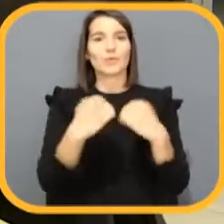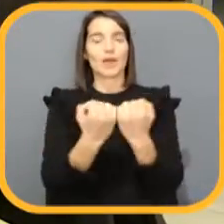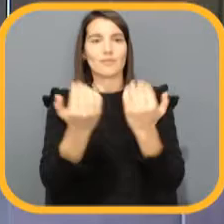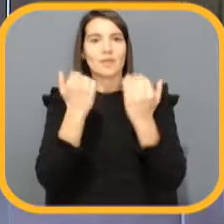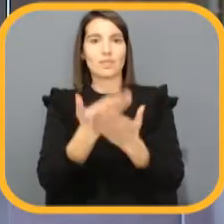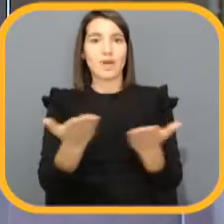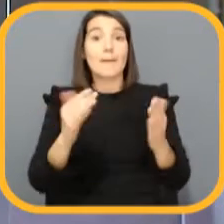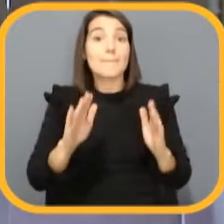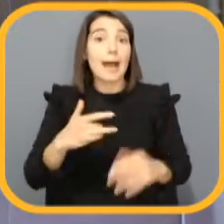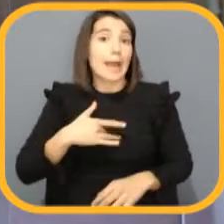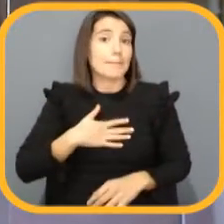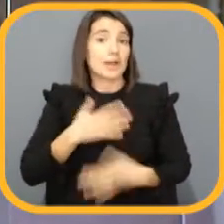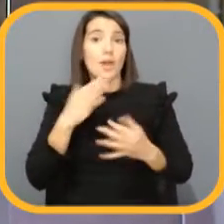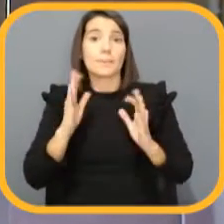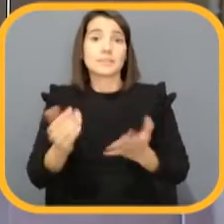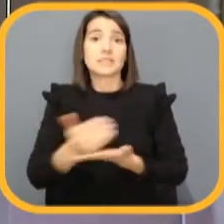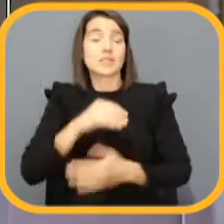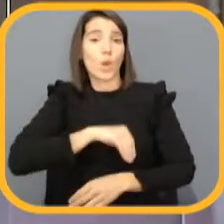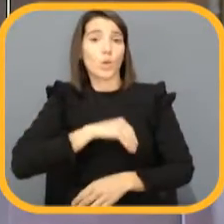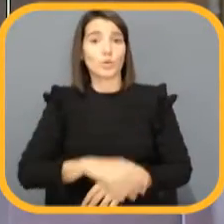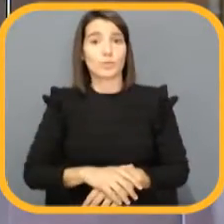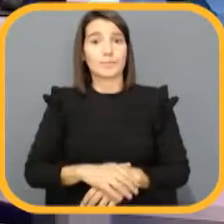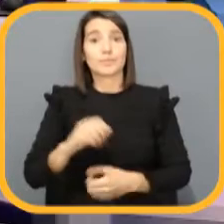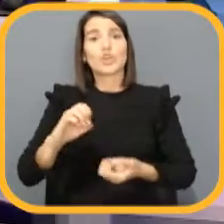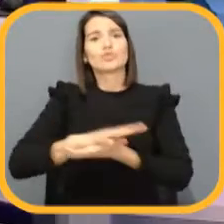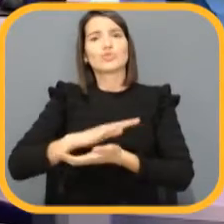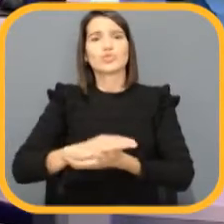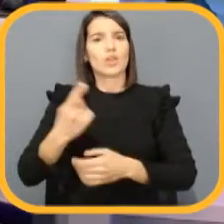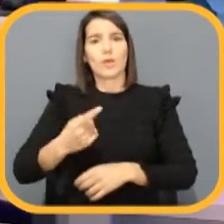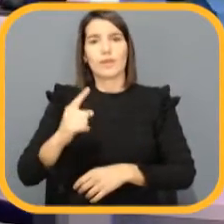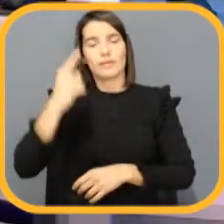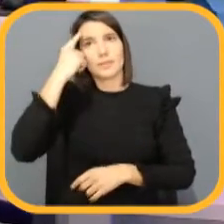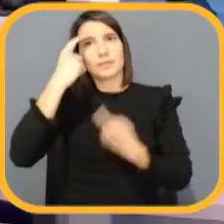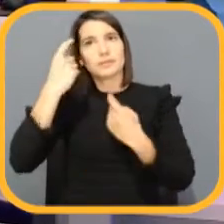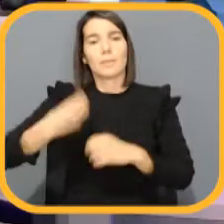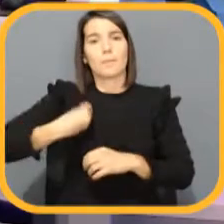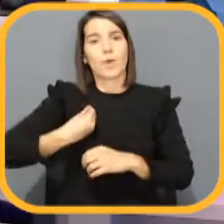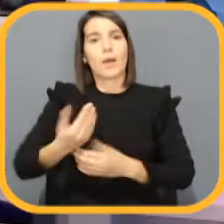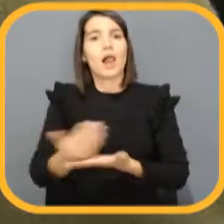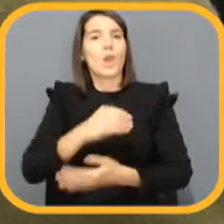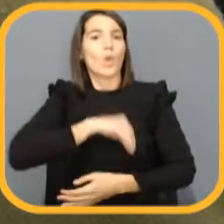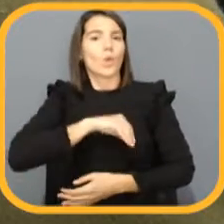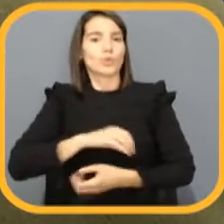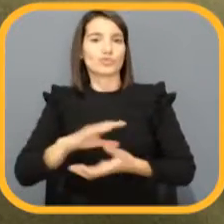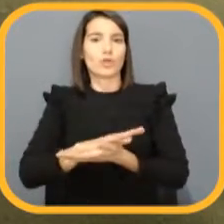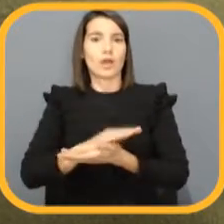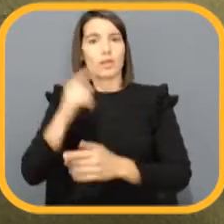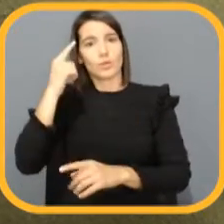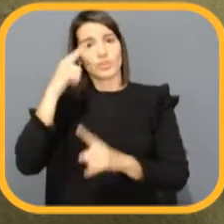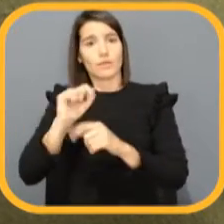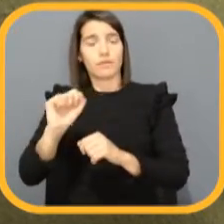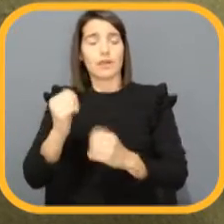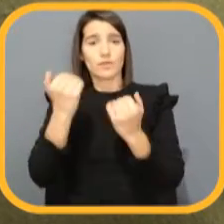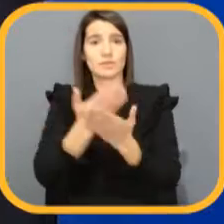a sociedade, mas como qualquer empresa, têm de lucrar. Os jornalistas per si não devem estar preocupados com o lucro do jornal e não estão, porque a sua missão é